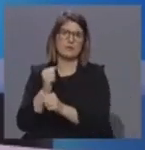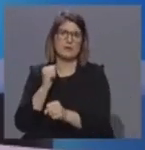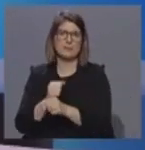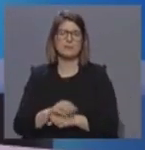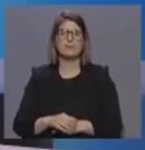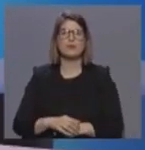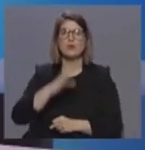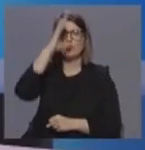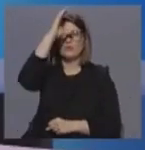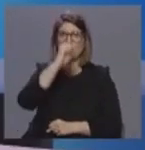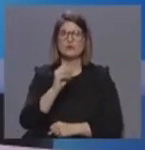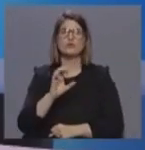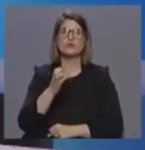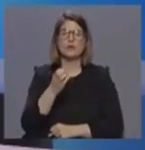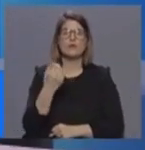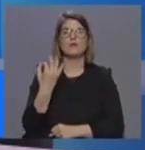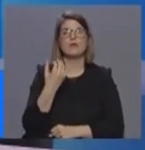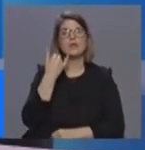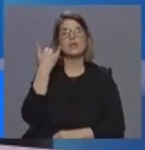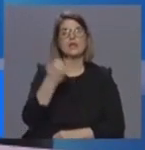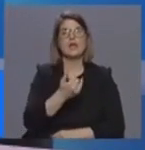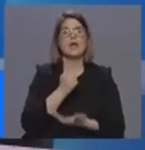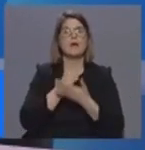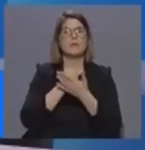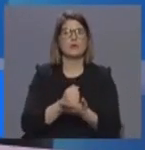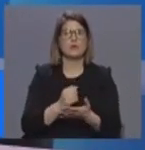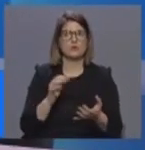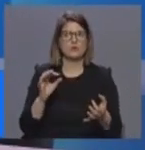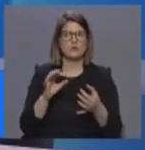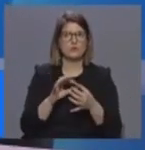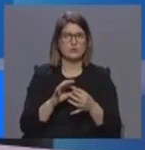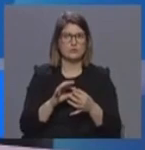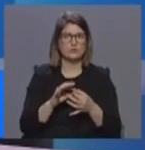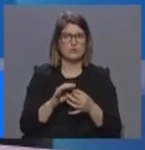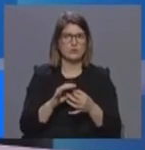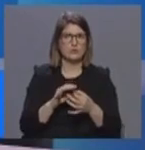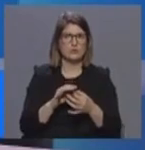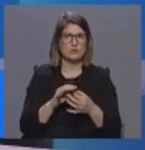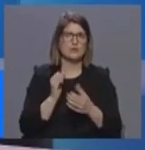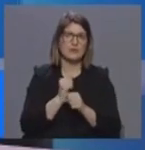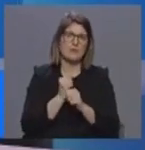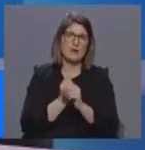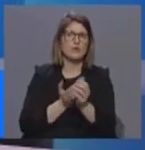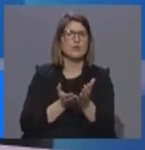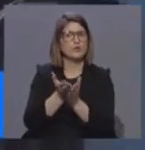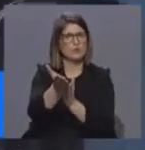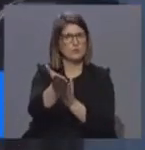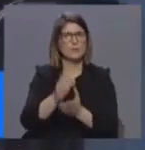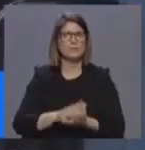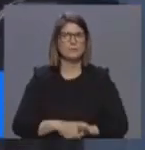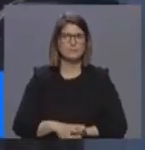O Governo Regional lançou uma linha de apoio à manutenção do emprego.